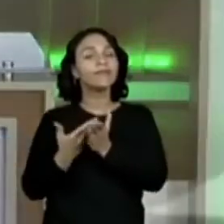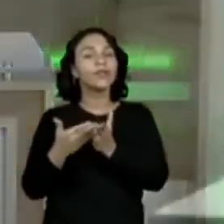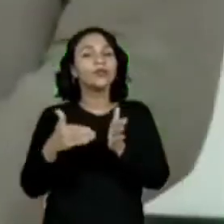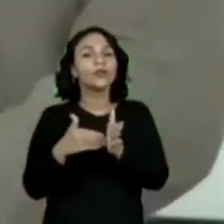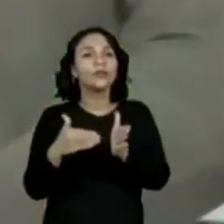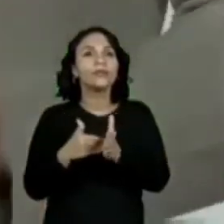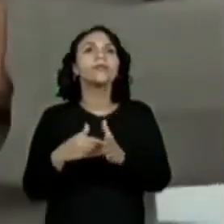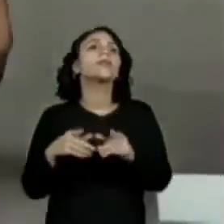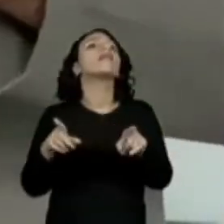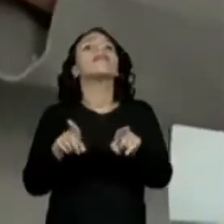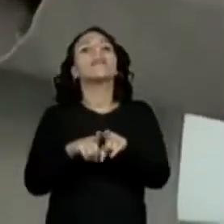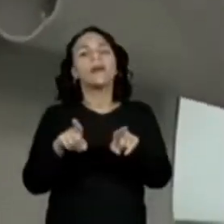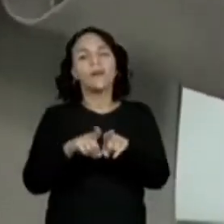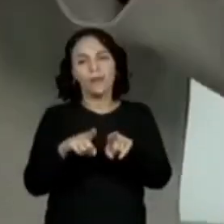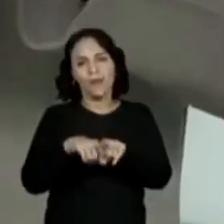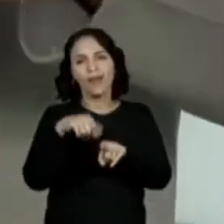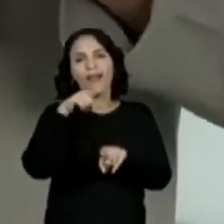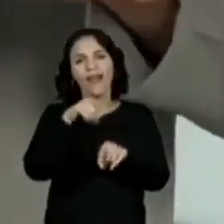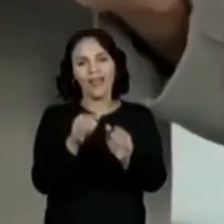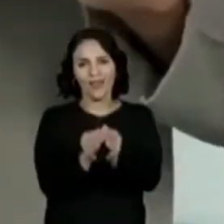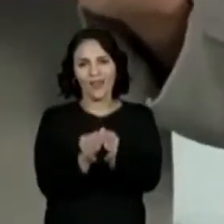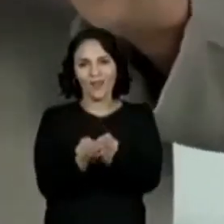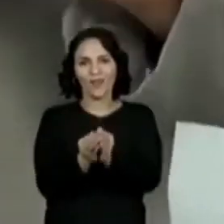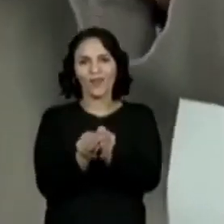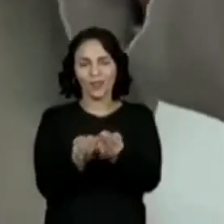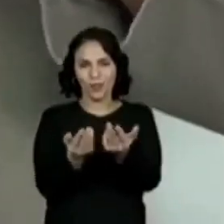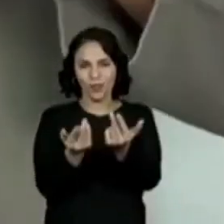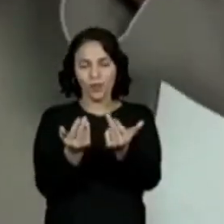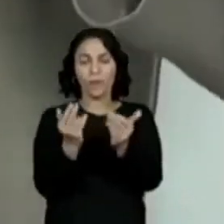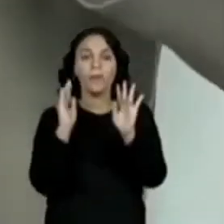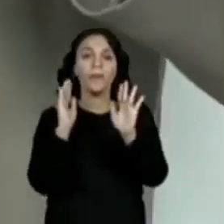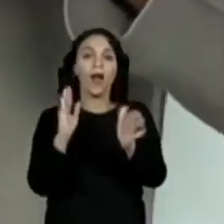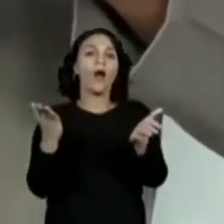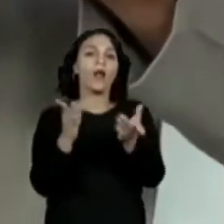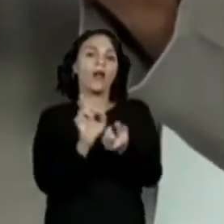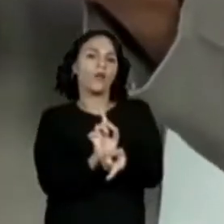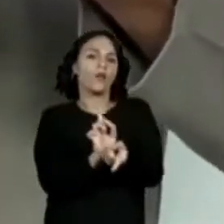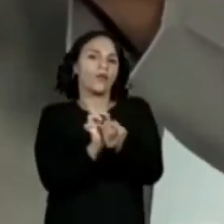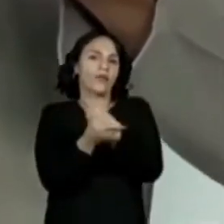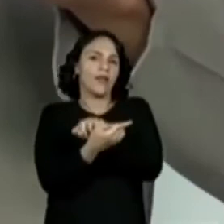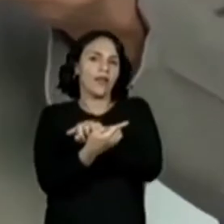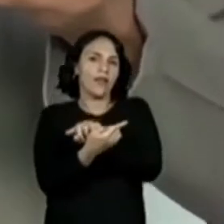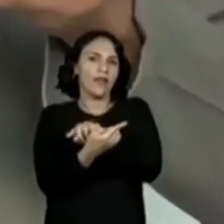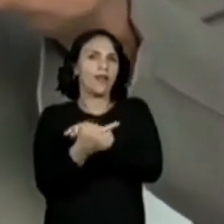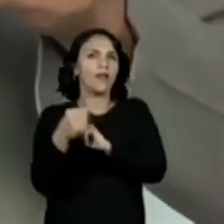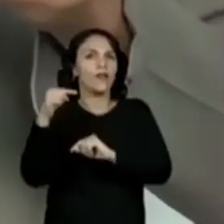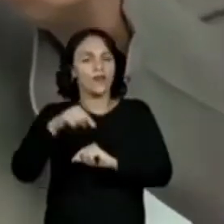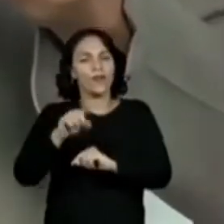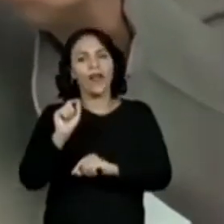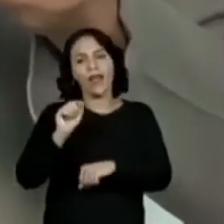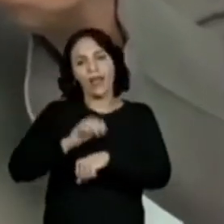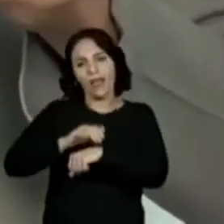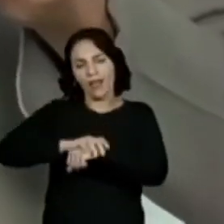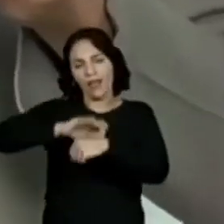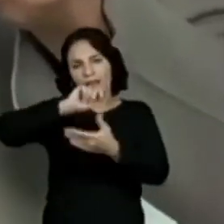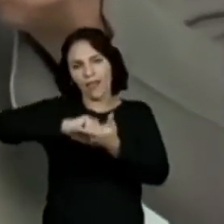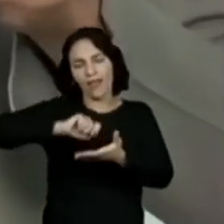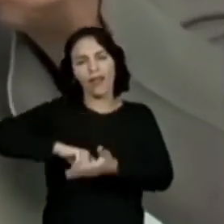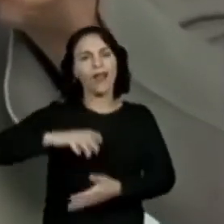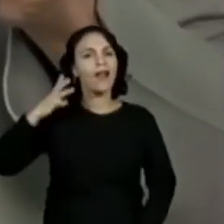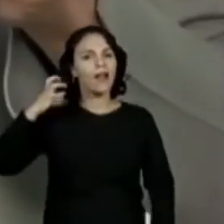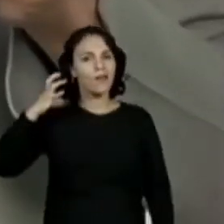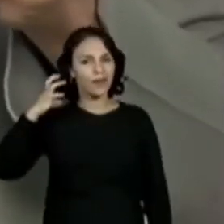também sobre a coleção de conchinhas, como já apareceu ali, mas aí foi a resposta. A remetente era a Amanda